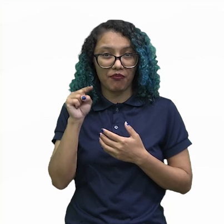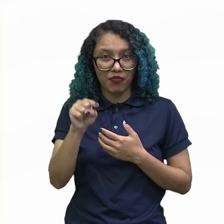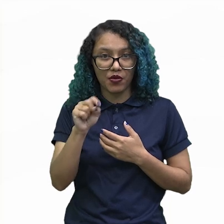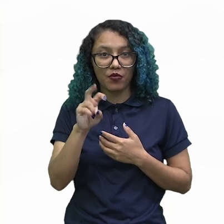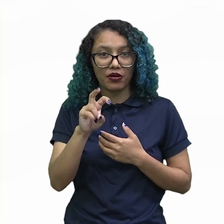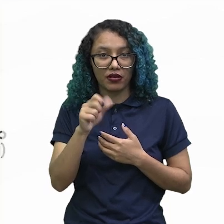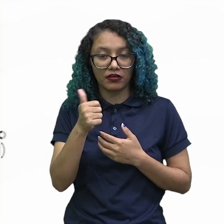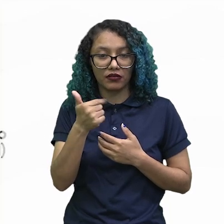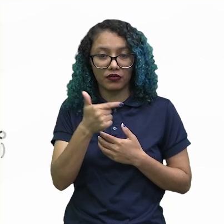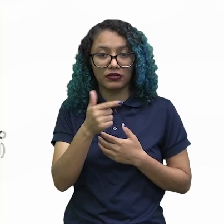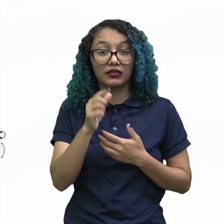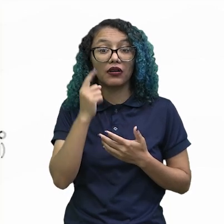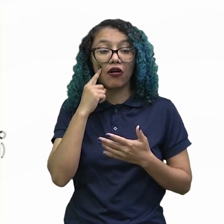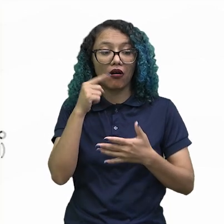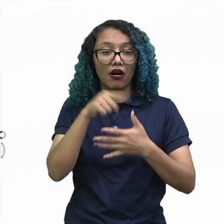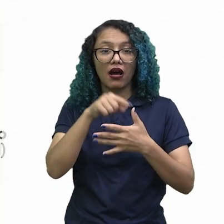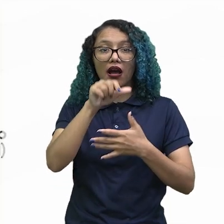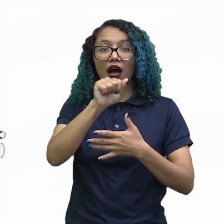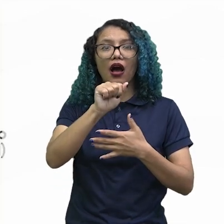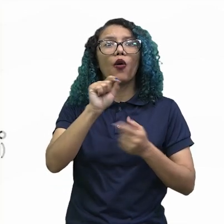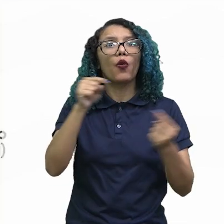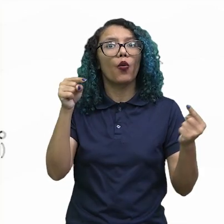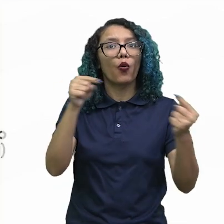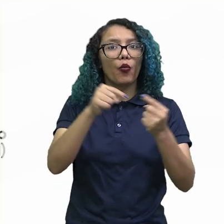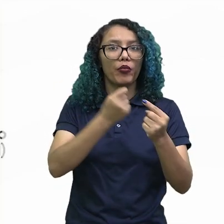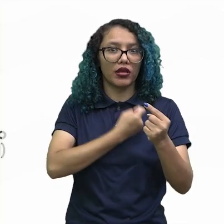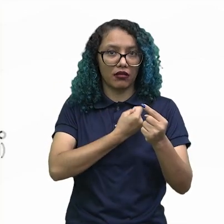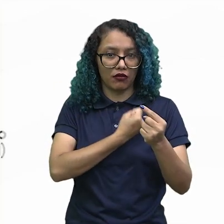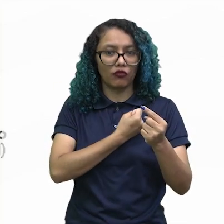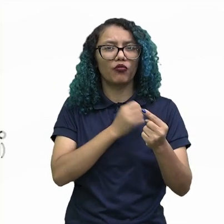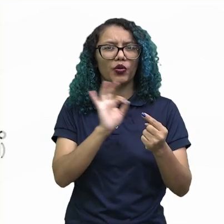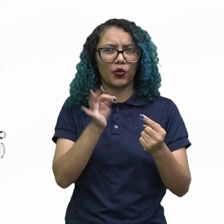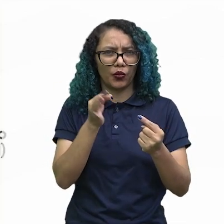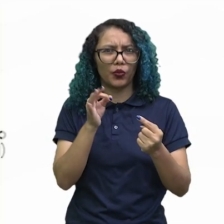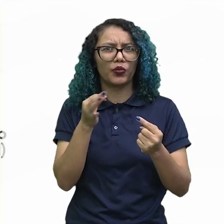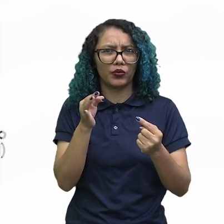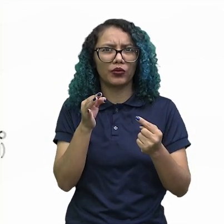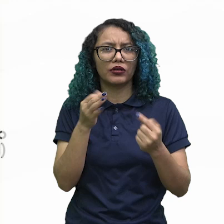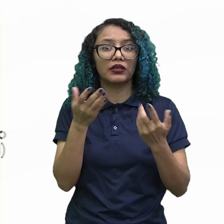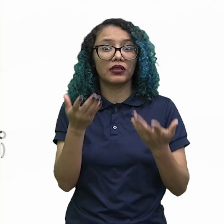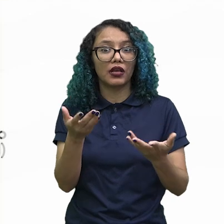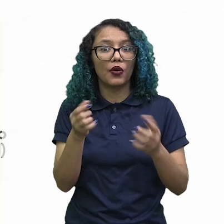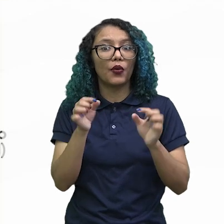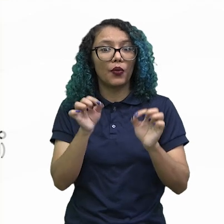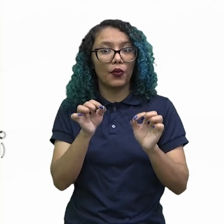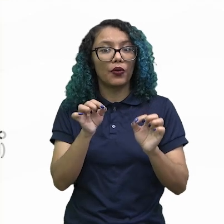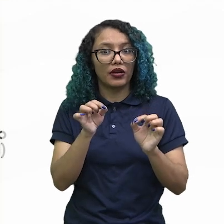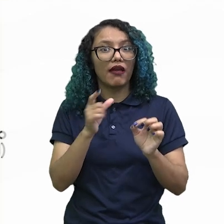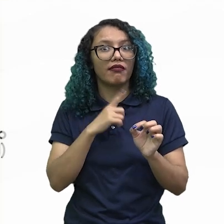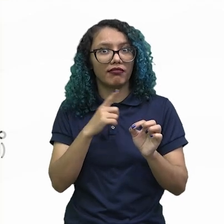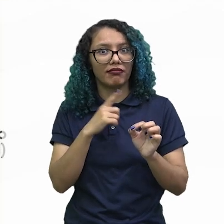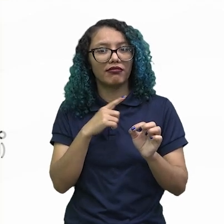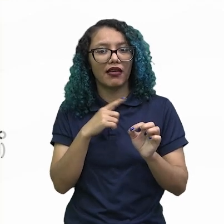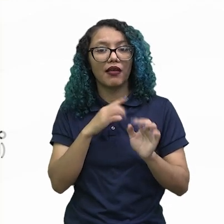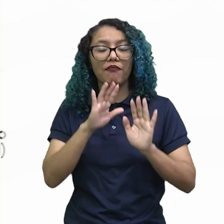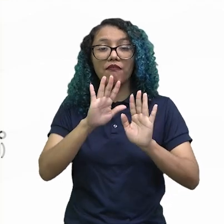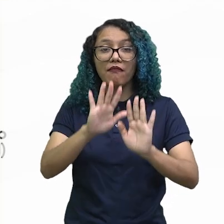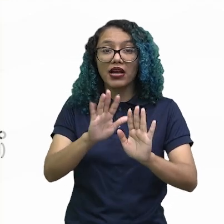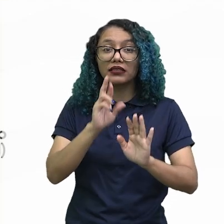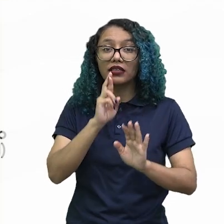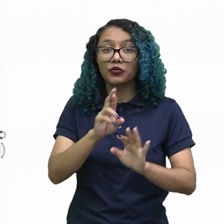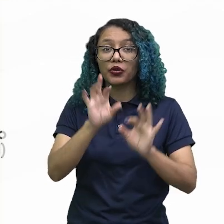3.512,32. E a letra A, olha lá, que letra sacana, ó. Ela te dá realmente esse